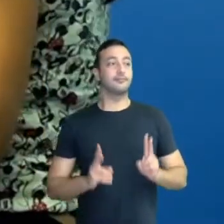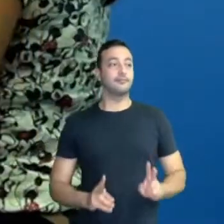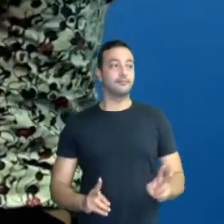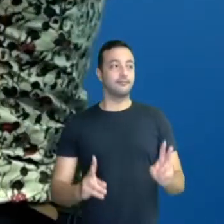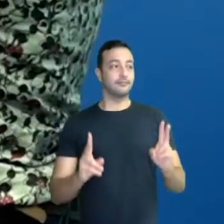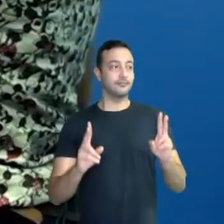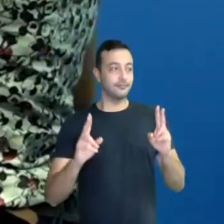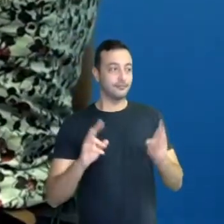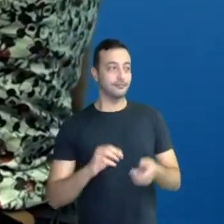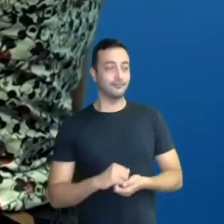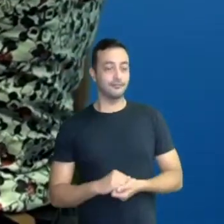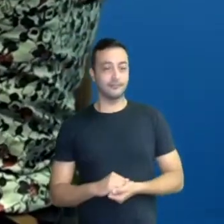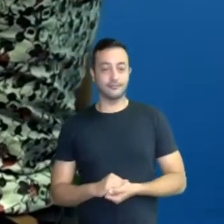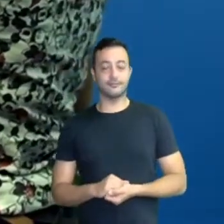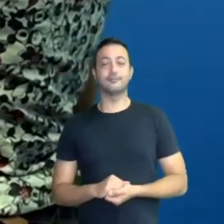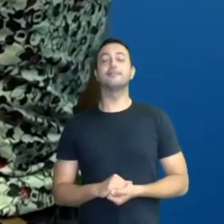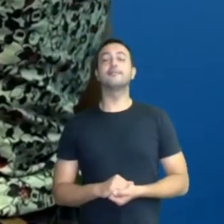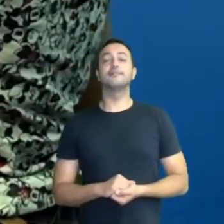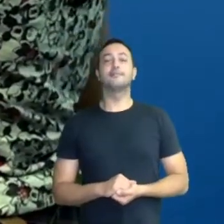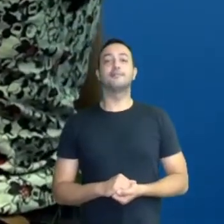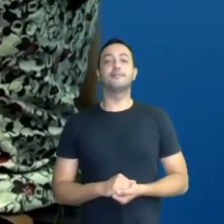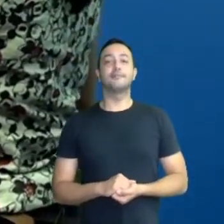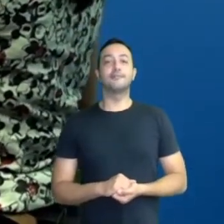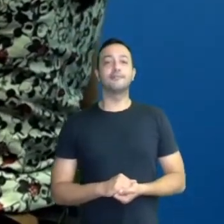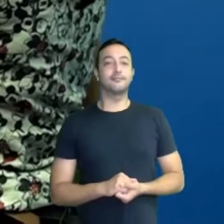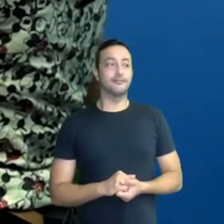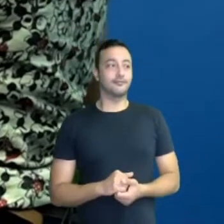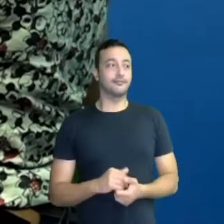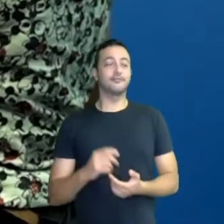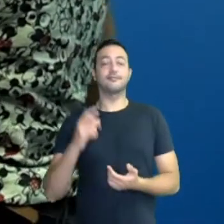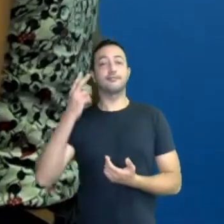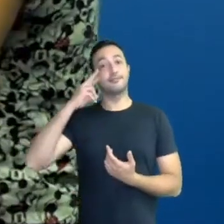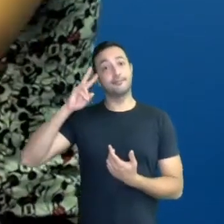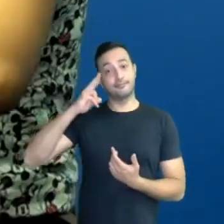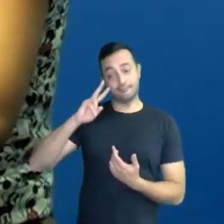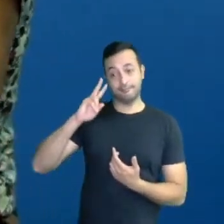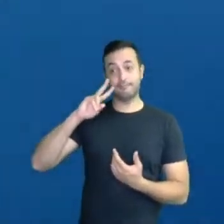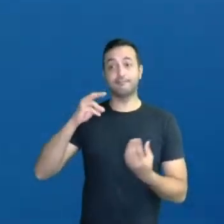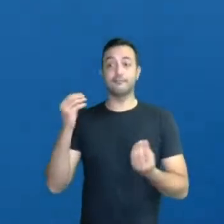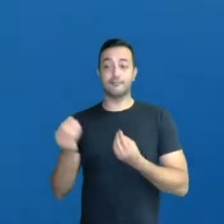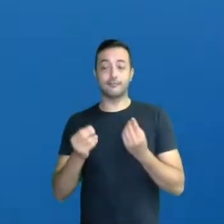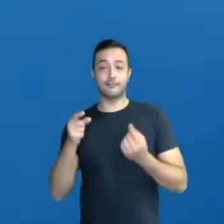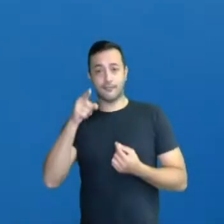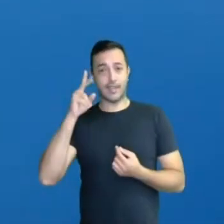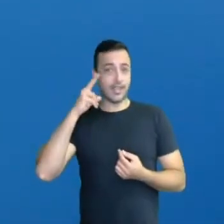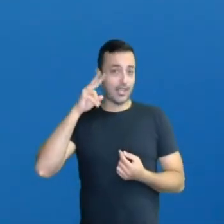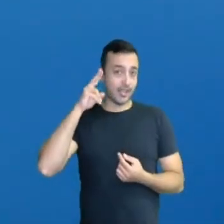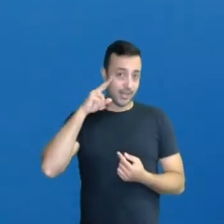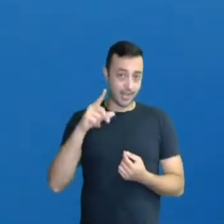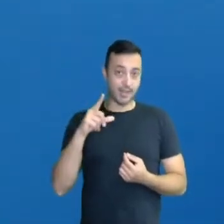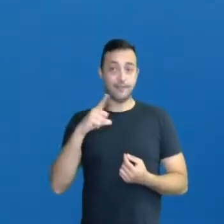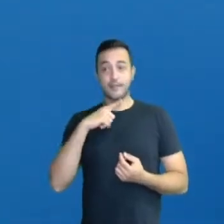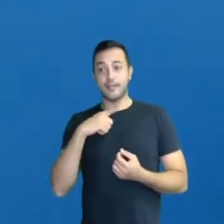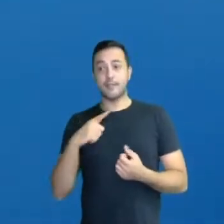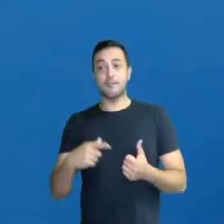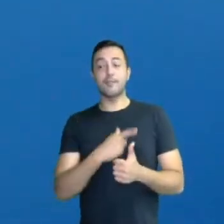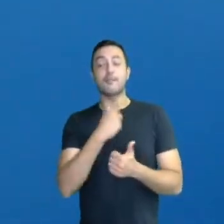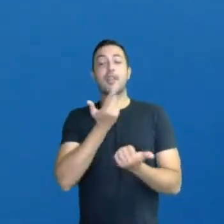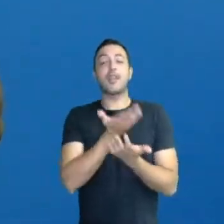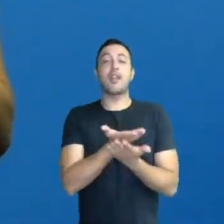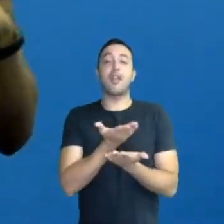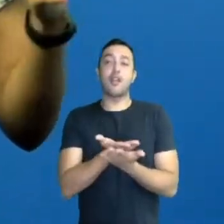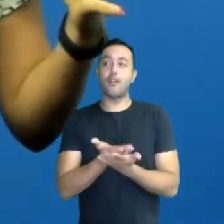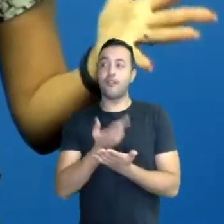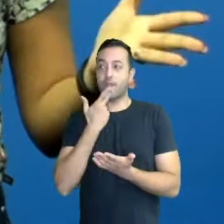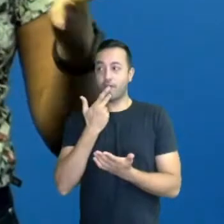Seguindo os slides, vê só. Hora de revisar. Vocês lembram que em uma de nossas primeiras aulas a gente falou